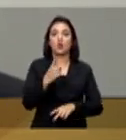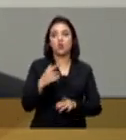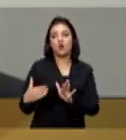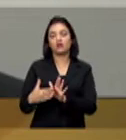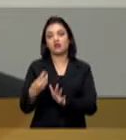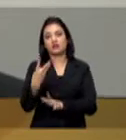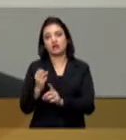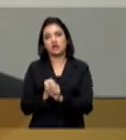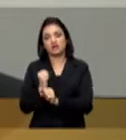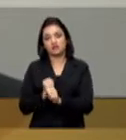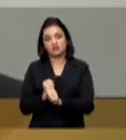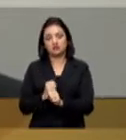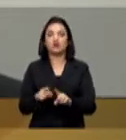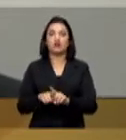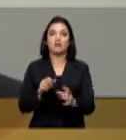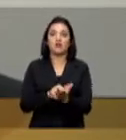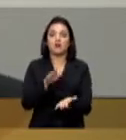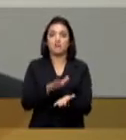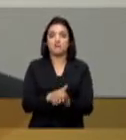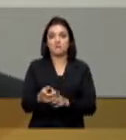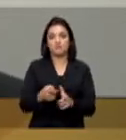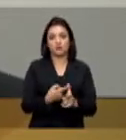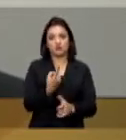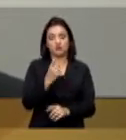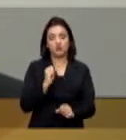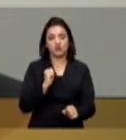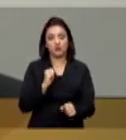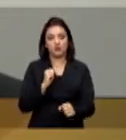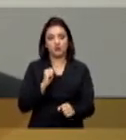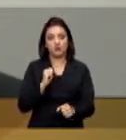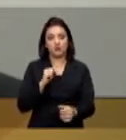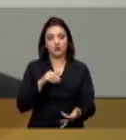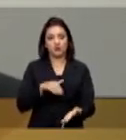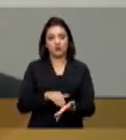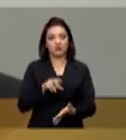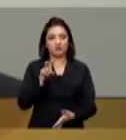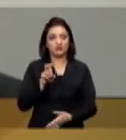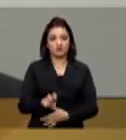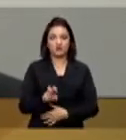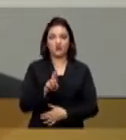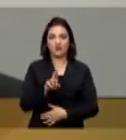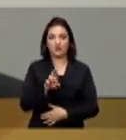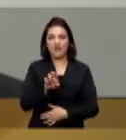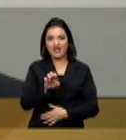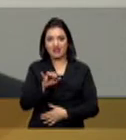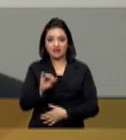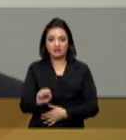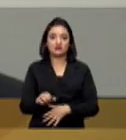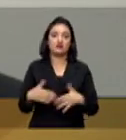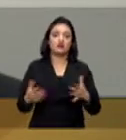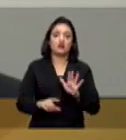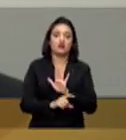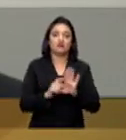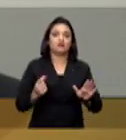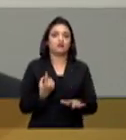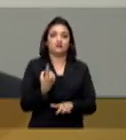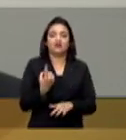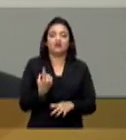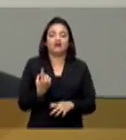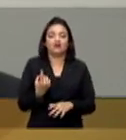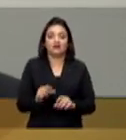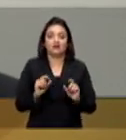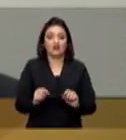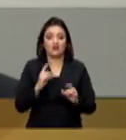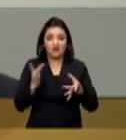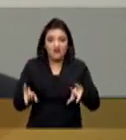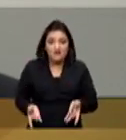anos e multa de 1 a 5 contos de réis. Parágrafo 1º. Na mesma pena incorre quem vende, expõe à venda,